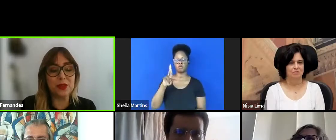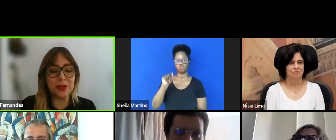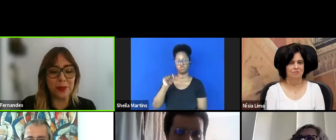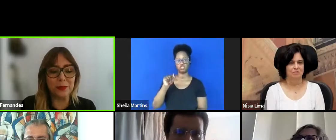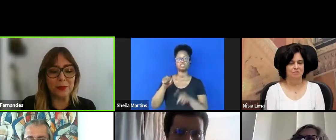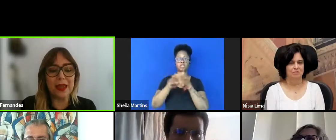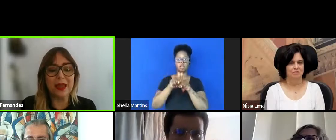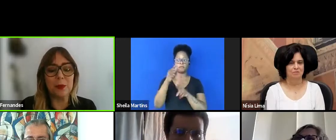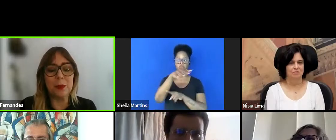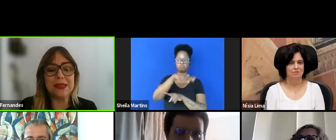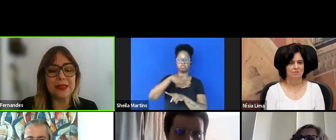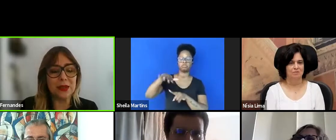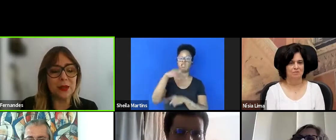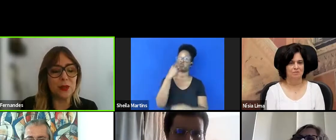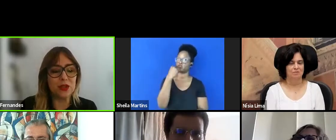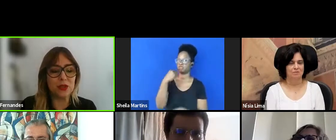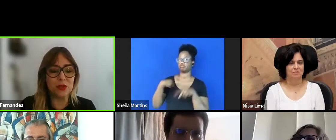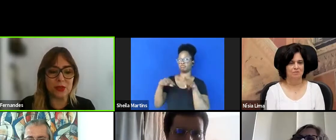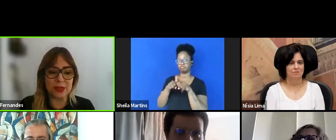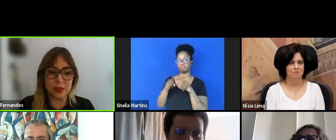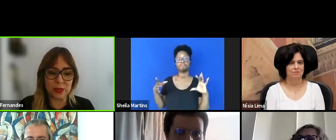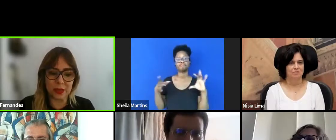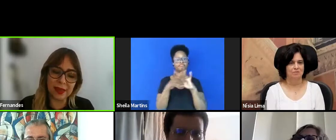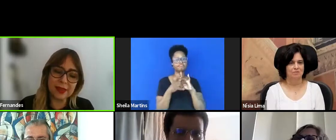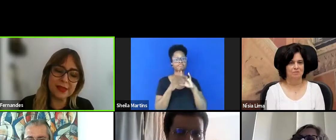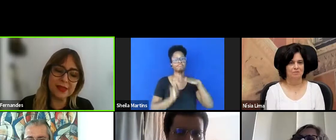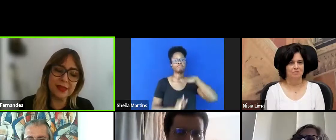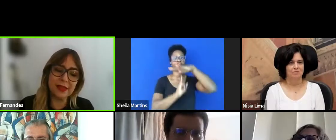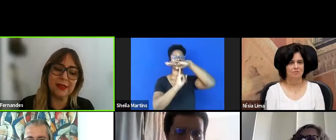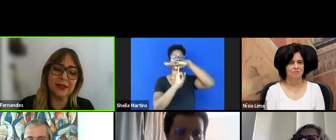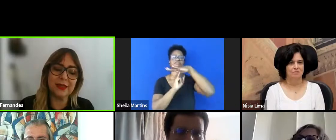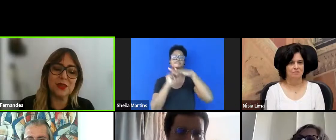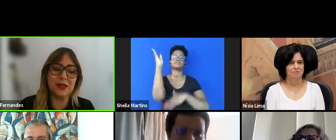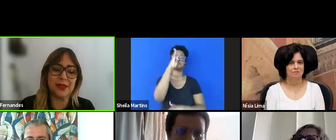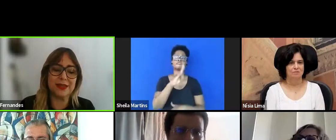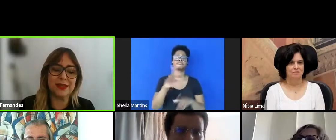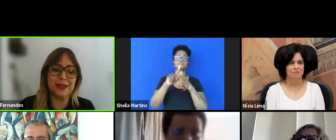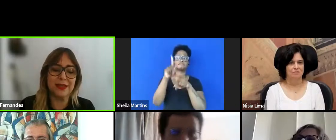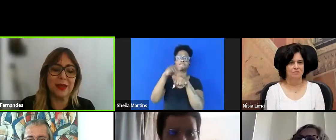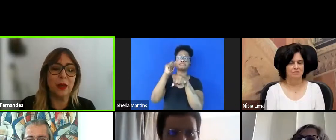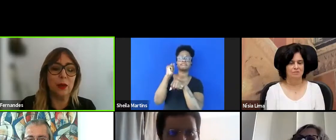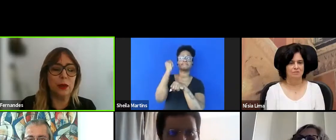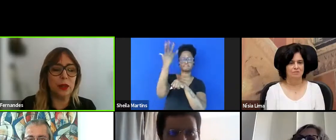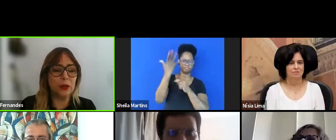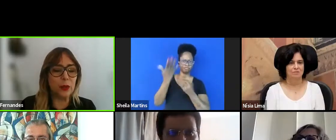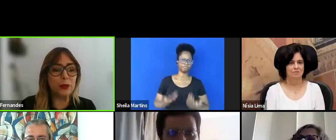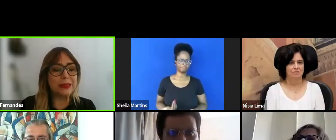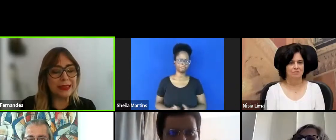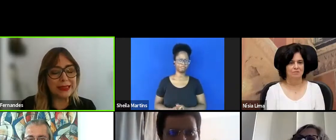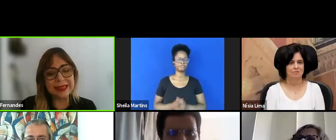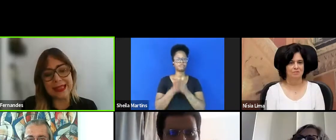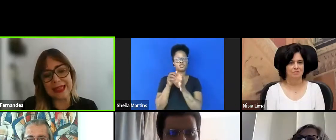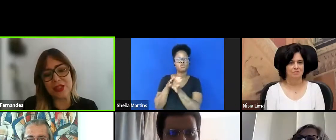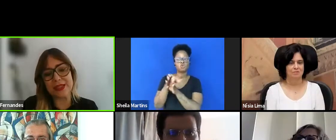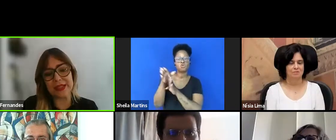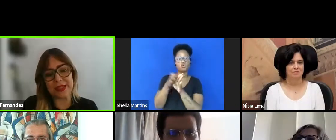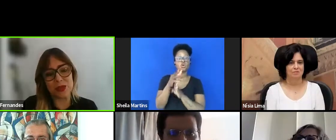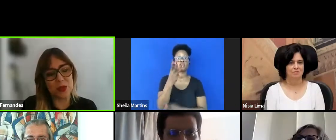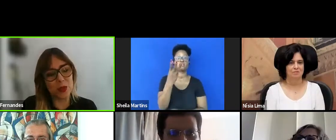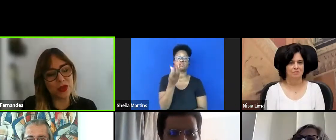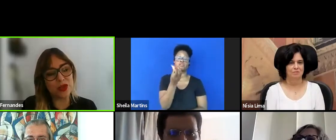e nutricional, em parceria com instituições nacionais e internacionais. Orientou